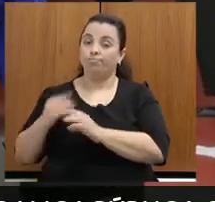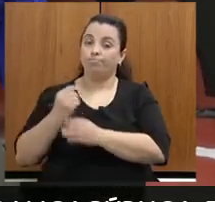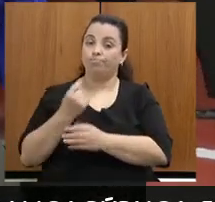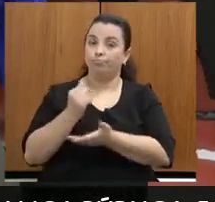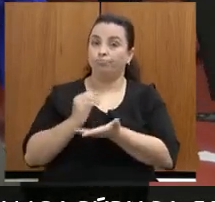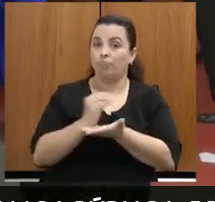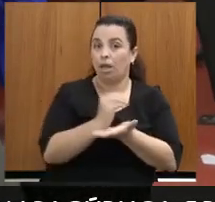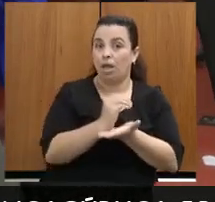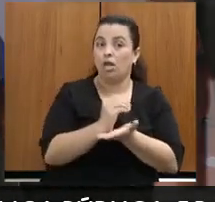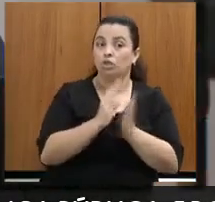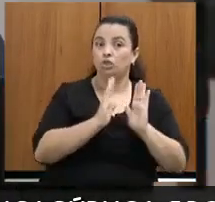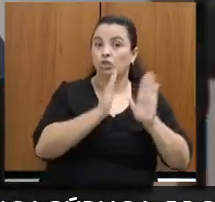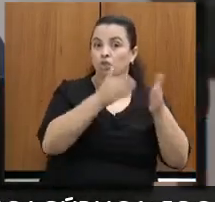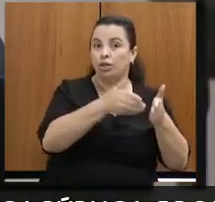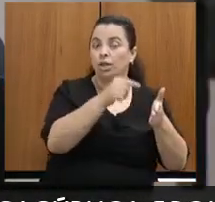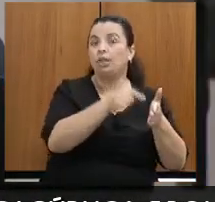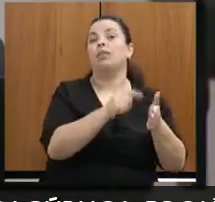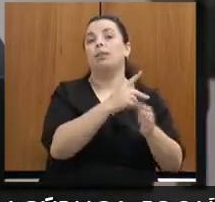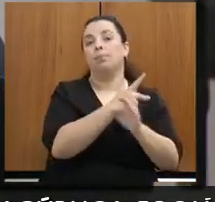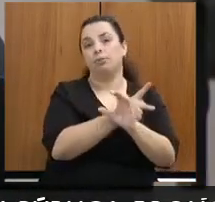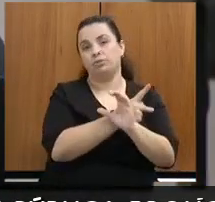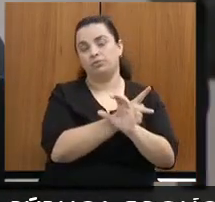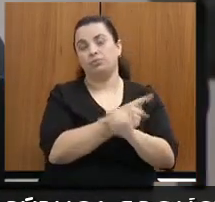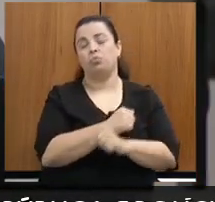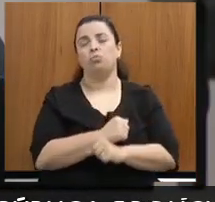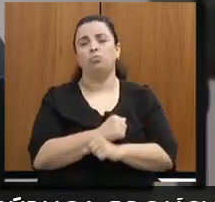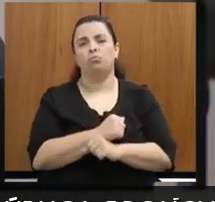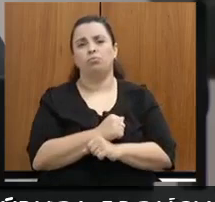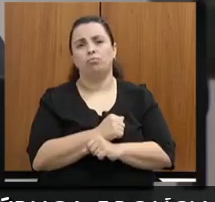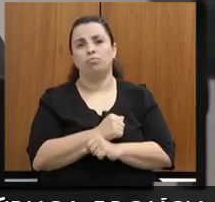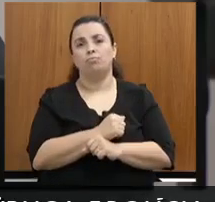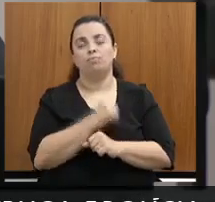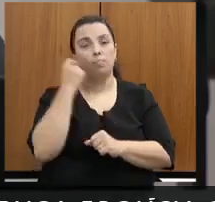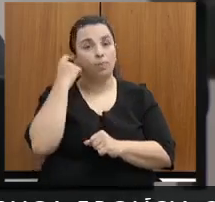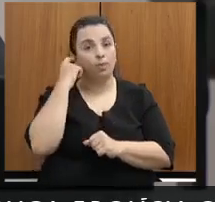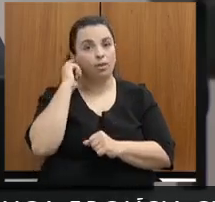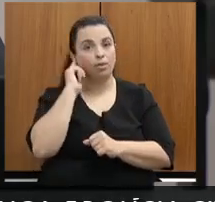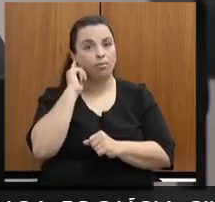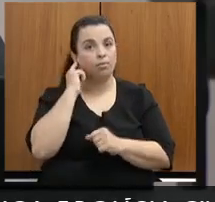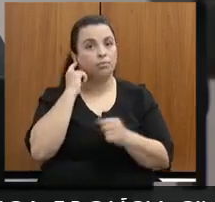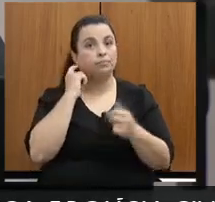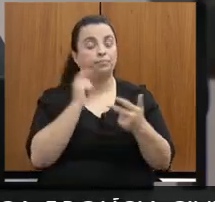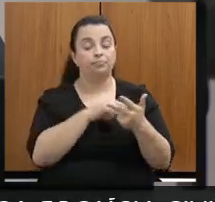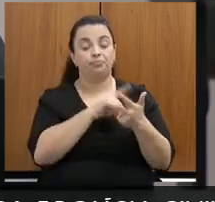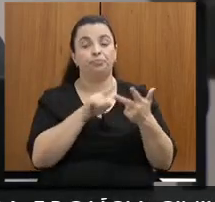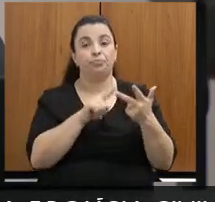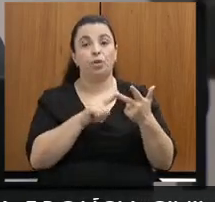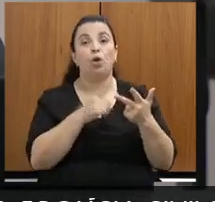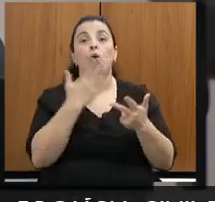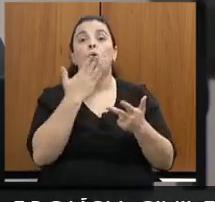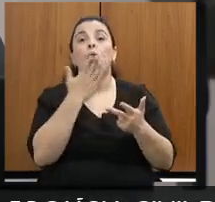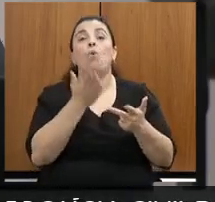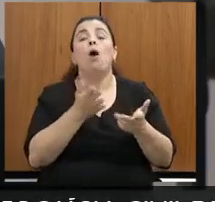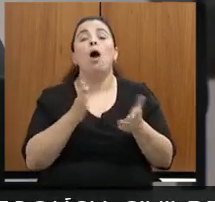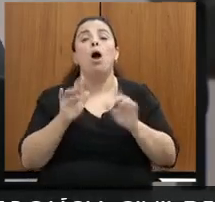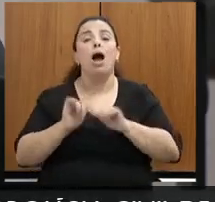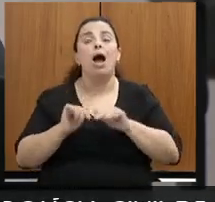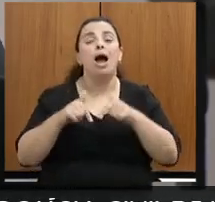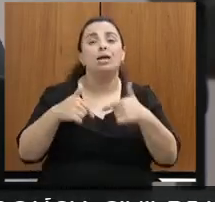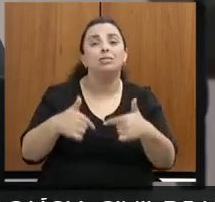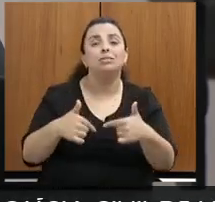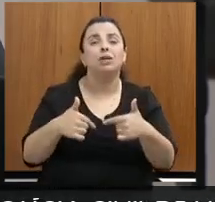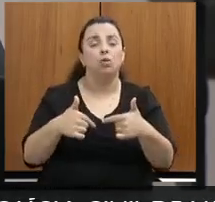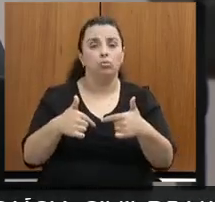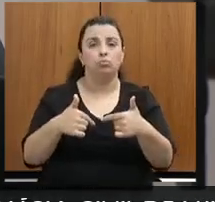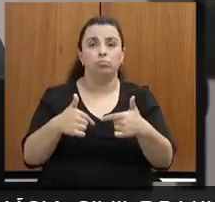e quais ações efetivas em ações concretas estão sendo desempenhadas quanto à